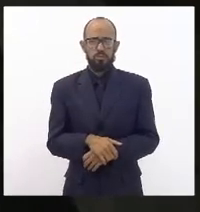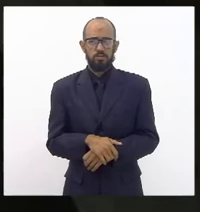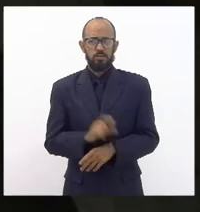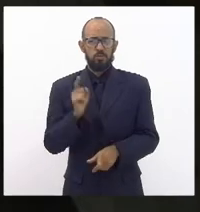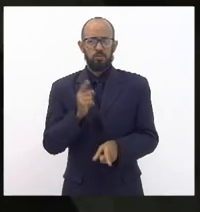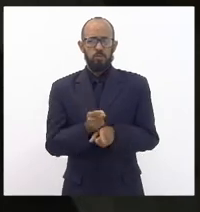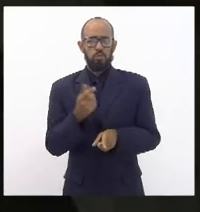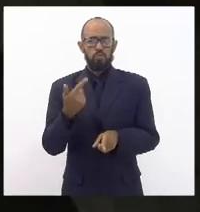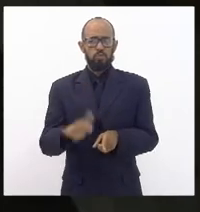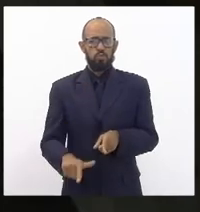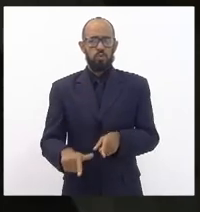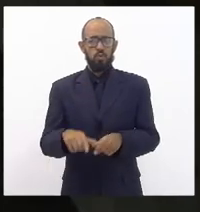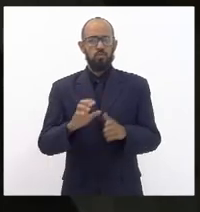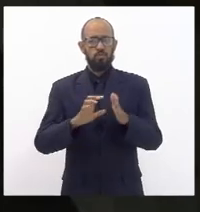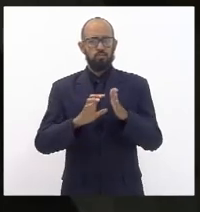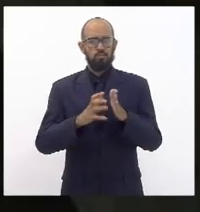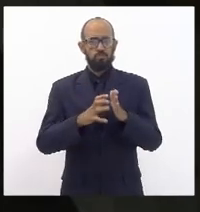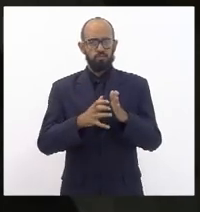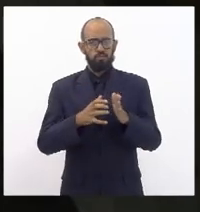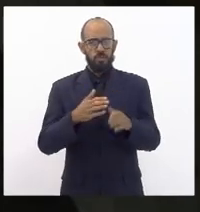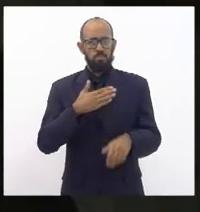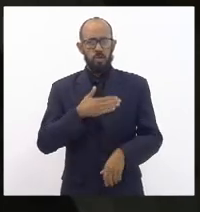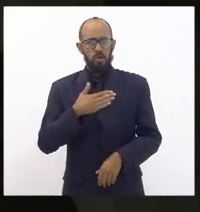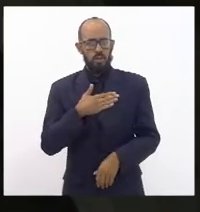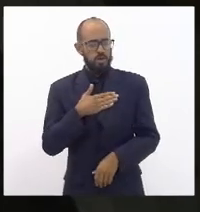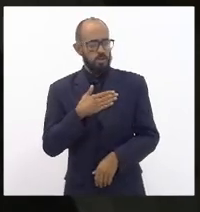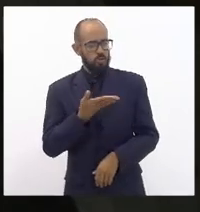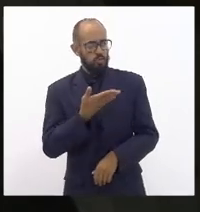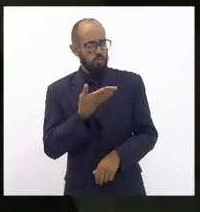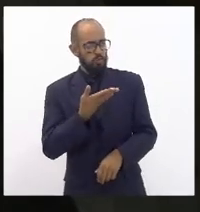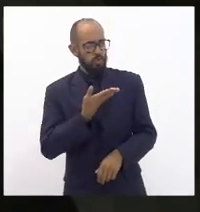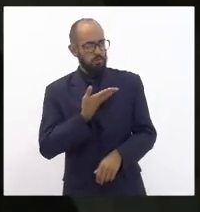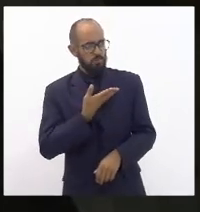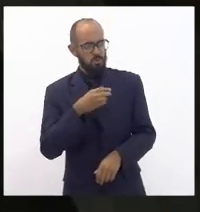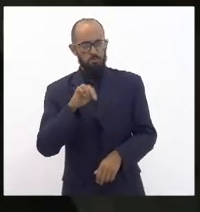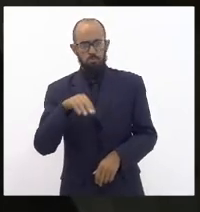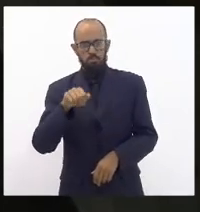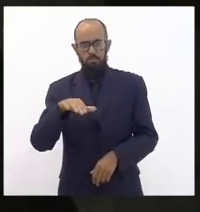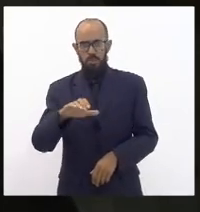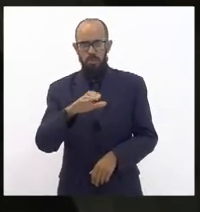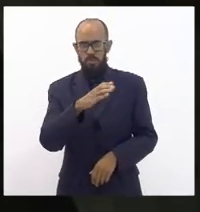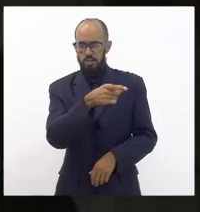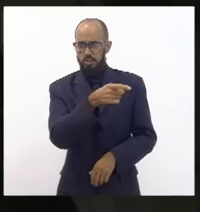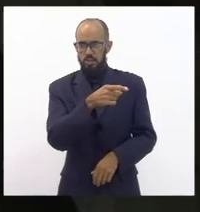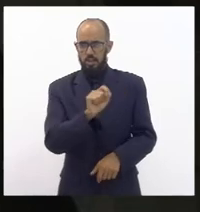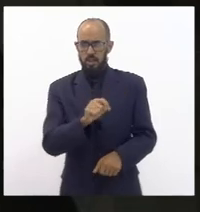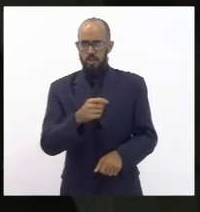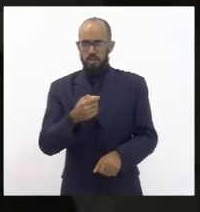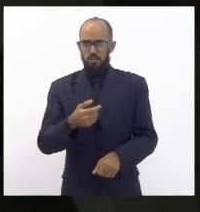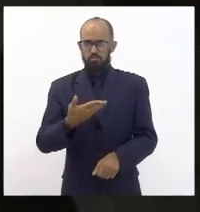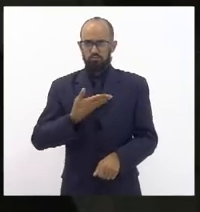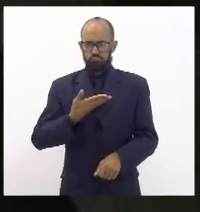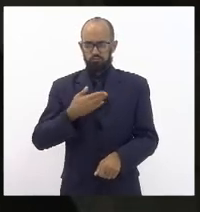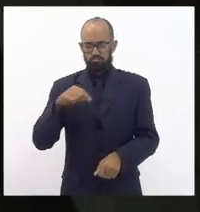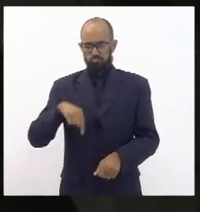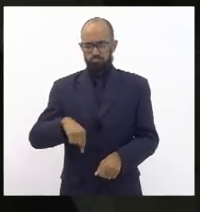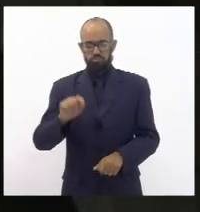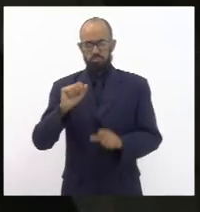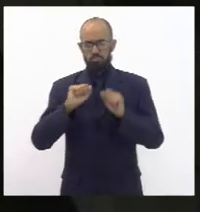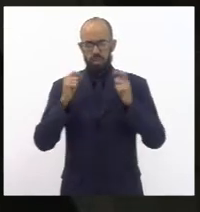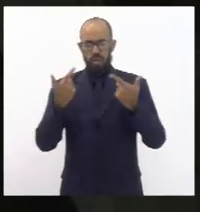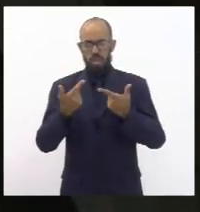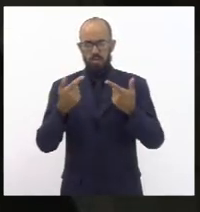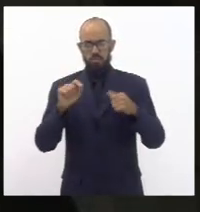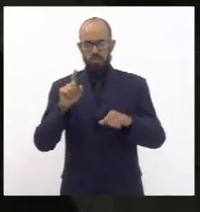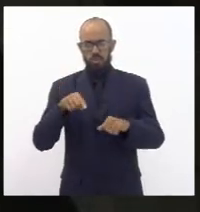reencontrando partidariamente meu querido companheiro é Carlos mim né que que nosso companheiro aqui na Assembleia Legislativa